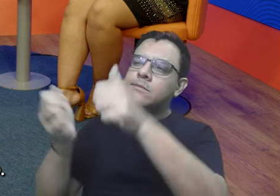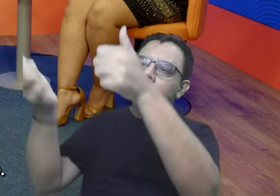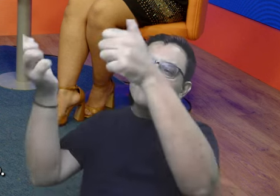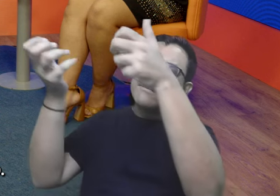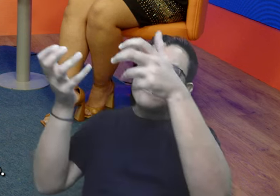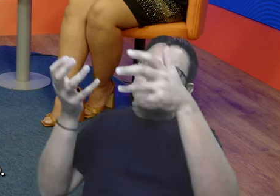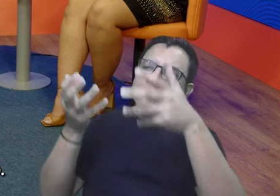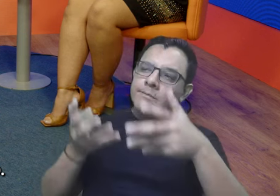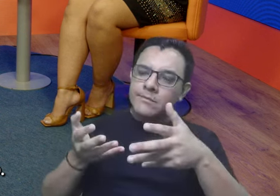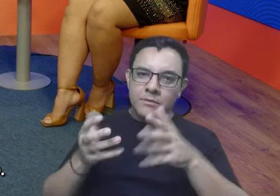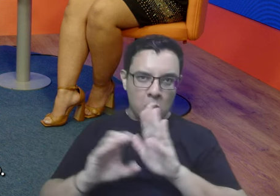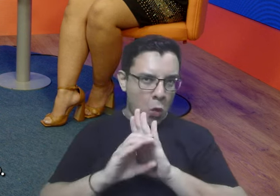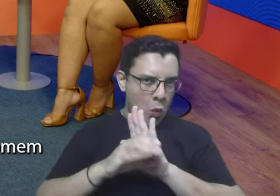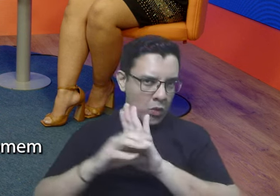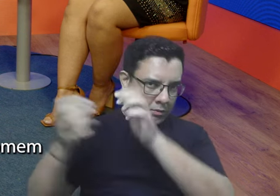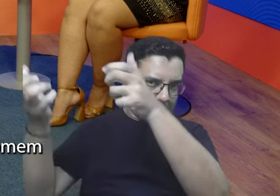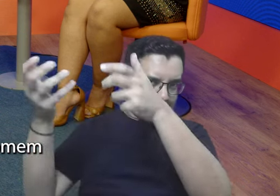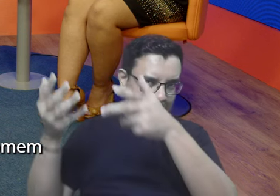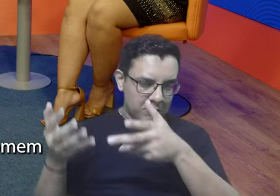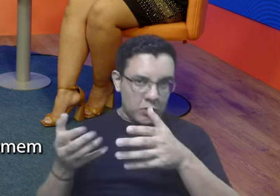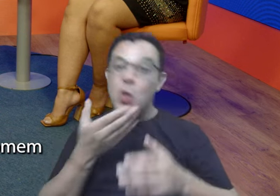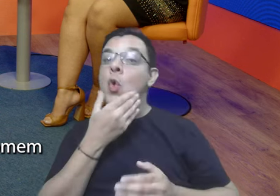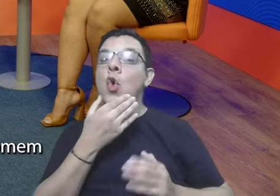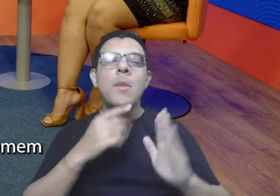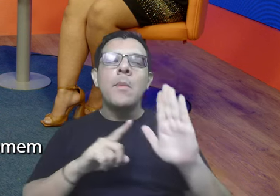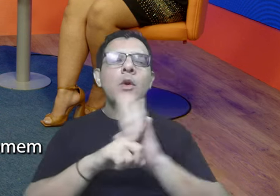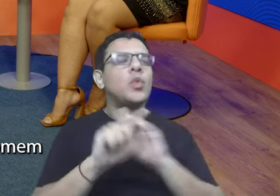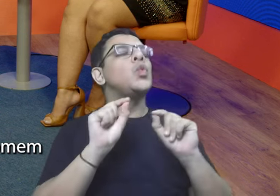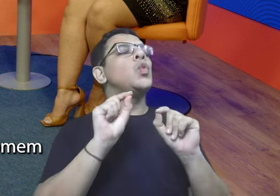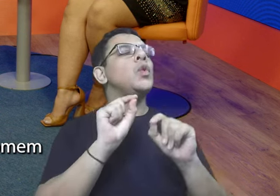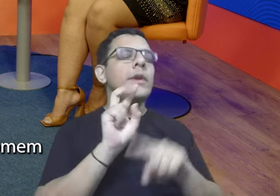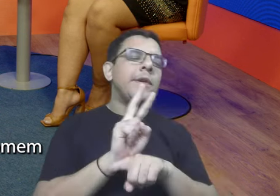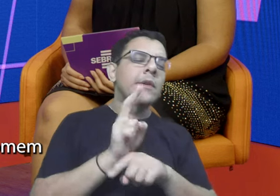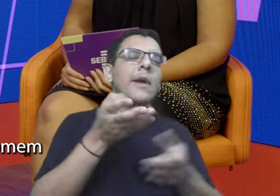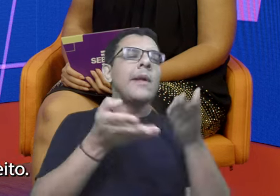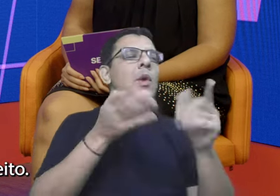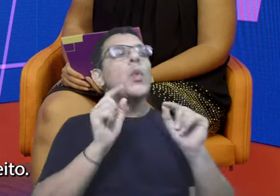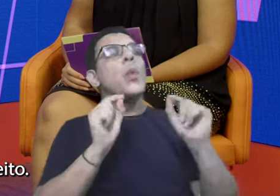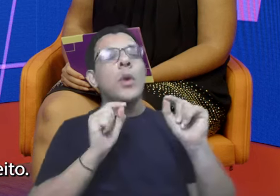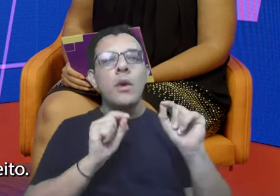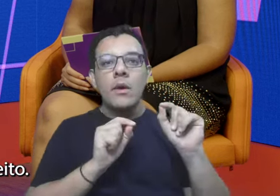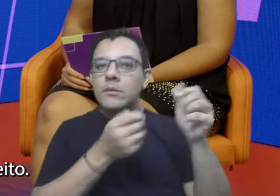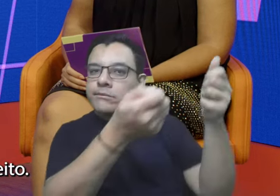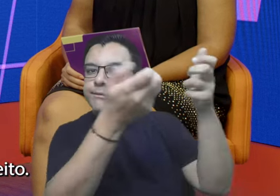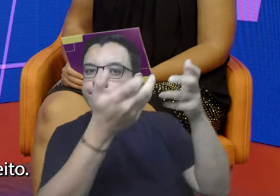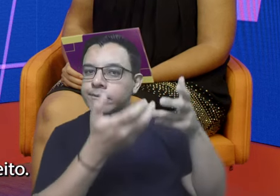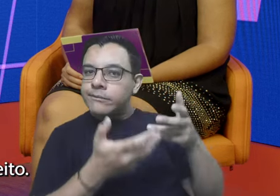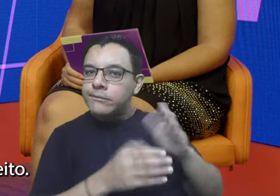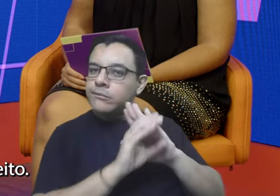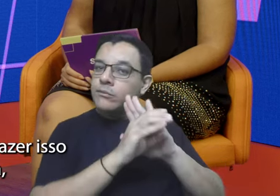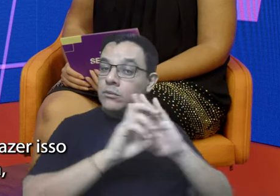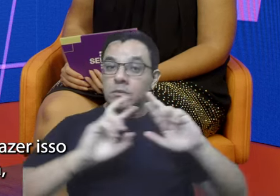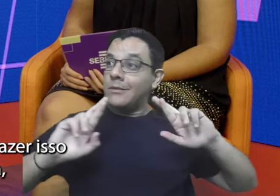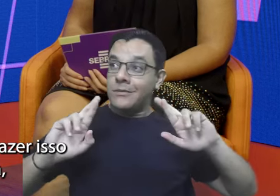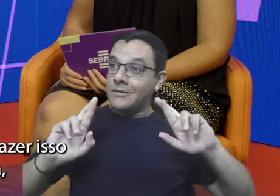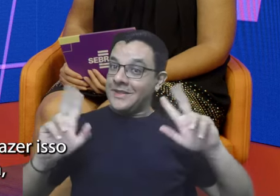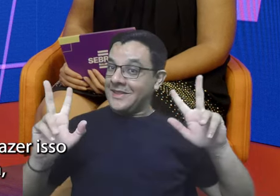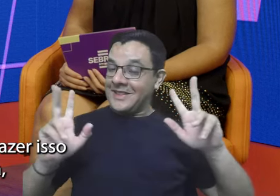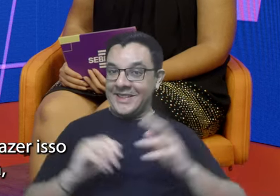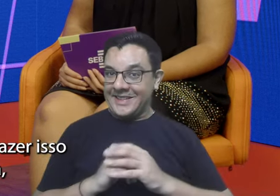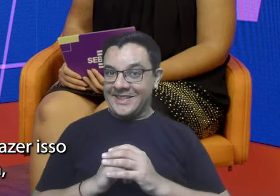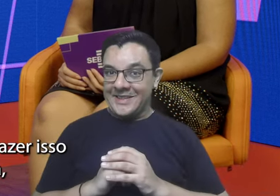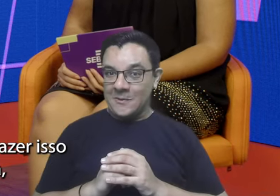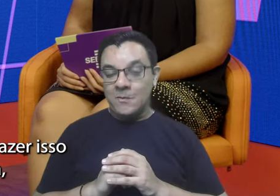falar uma uma vai te dar um conceito se você perguntar para um homem que que é o cuidado ele vai trazer um outro conceito então aí